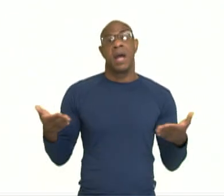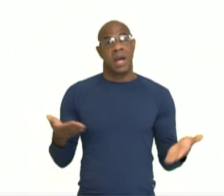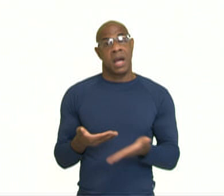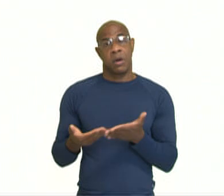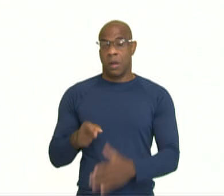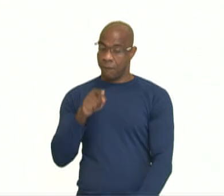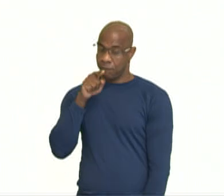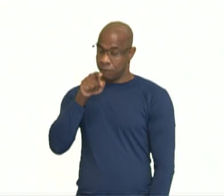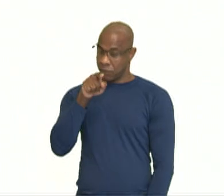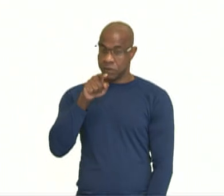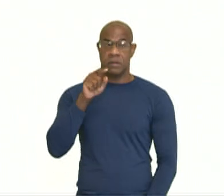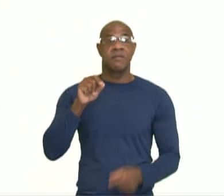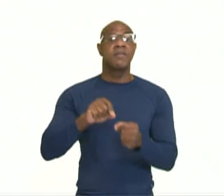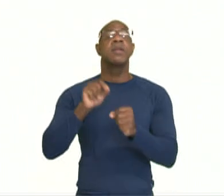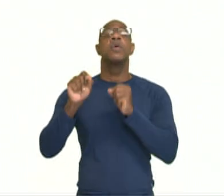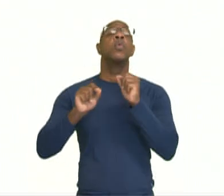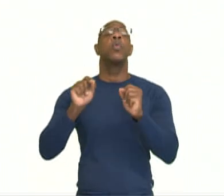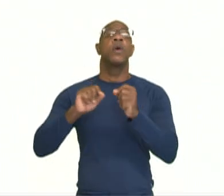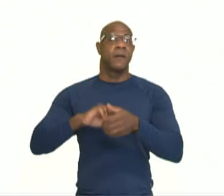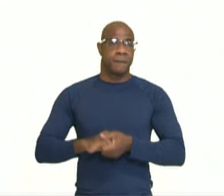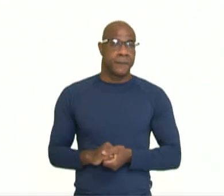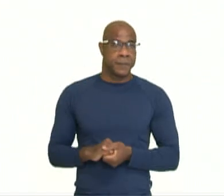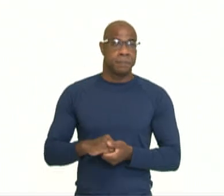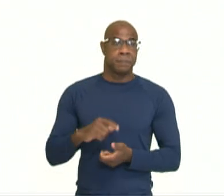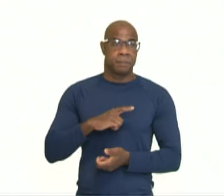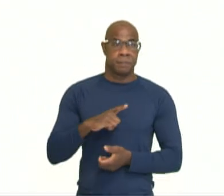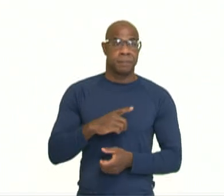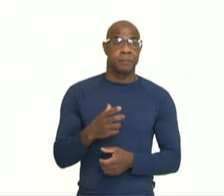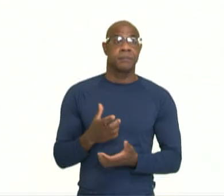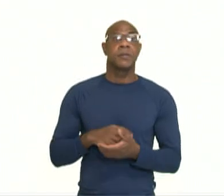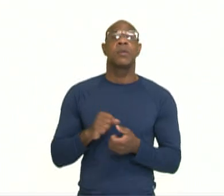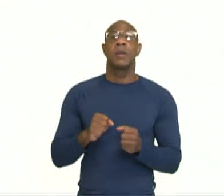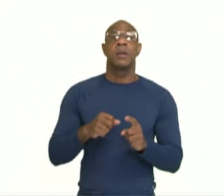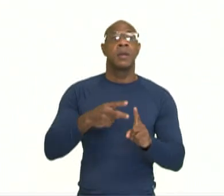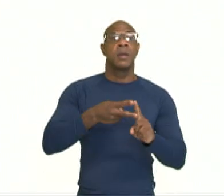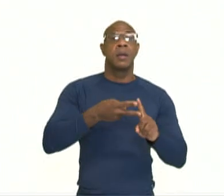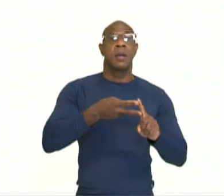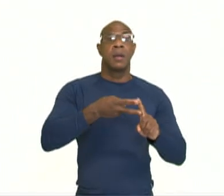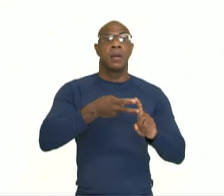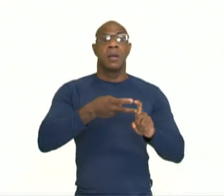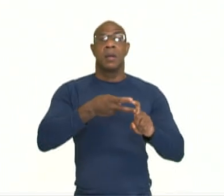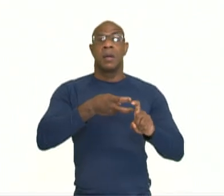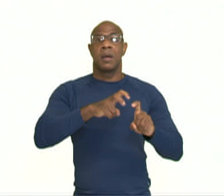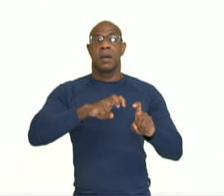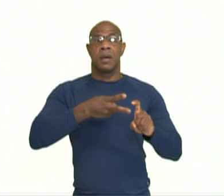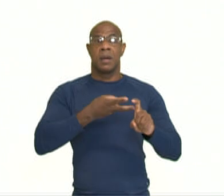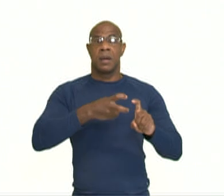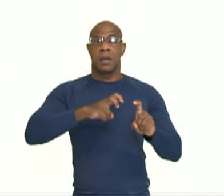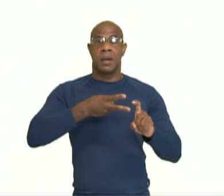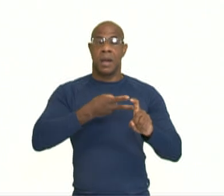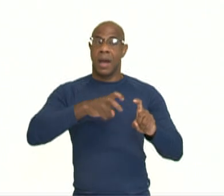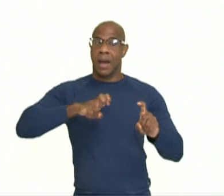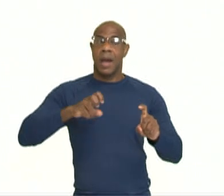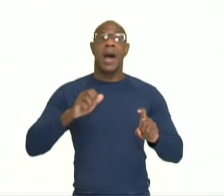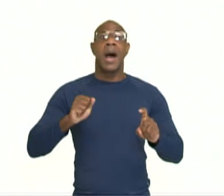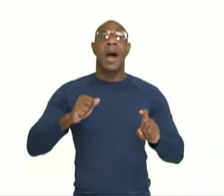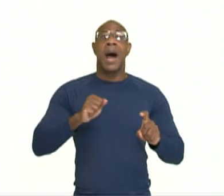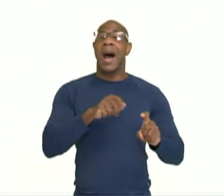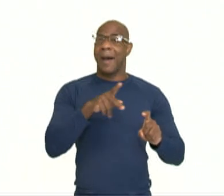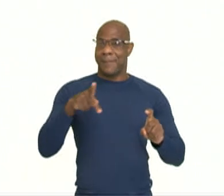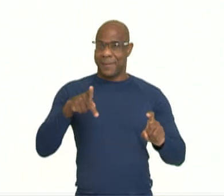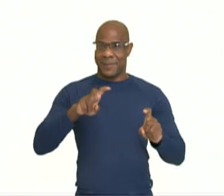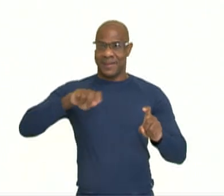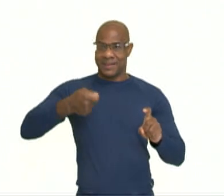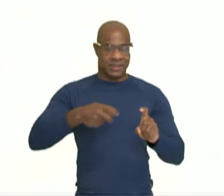Agora é sua vez. Então, aqui a gente tem aqui o aplicativo Redação Paraná. Você já deve conhecer essa altura